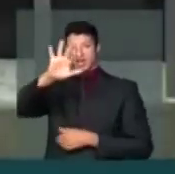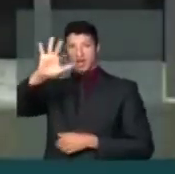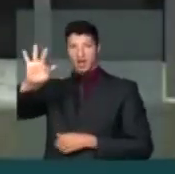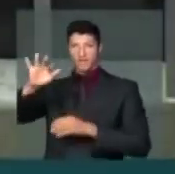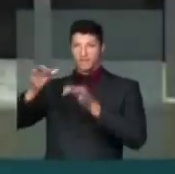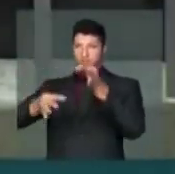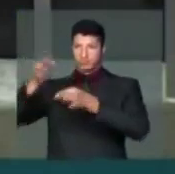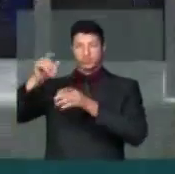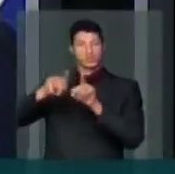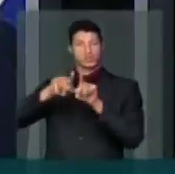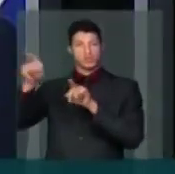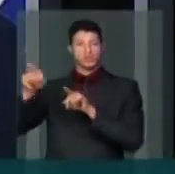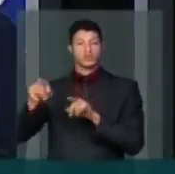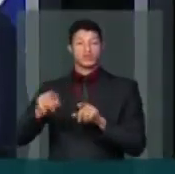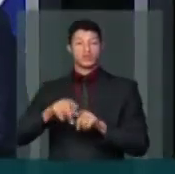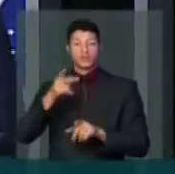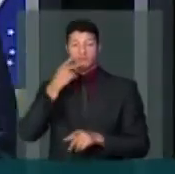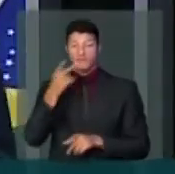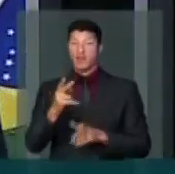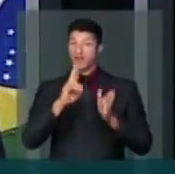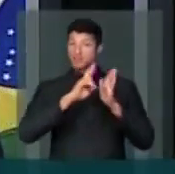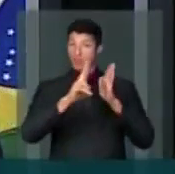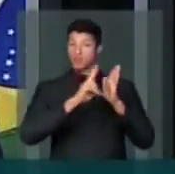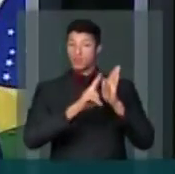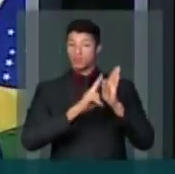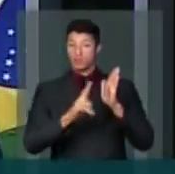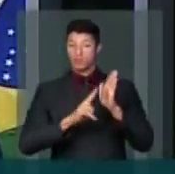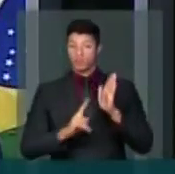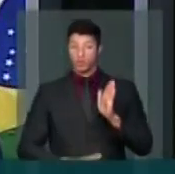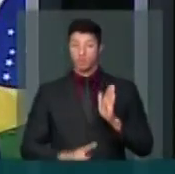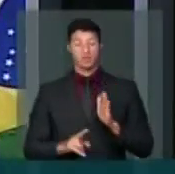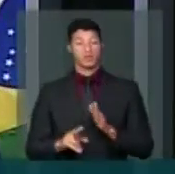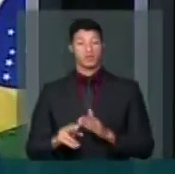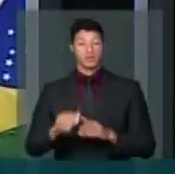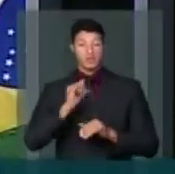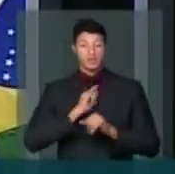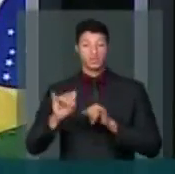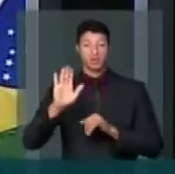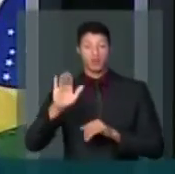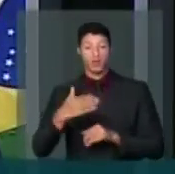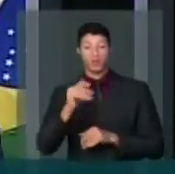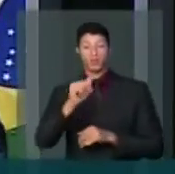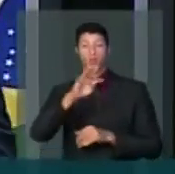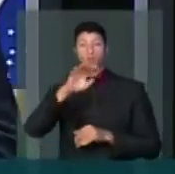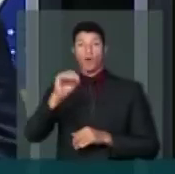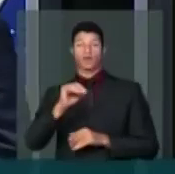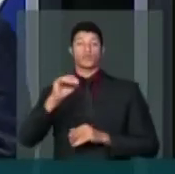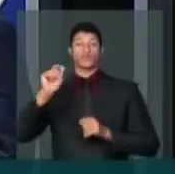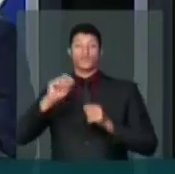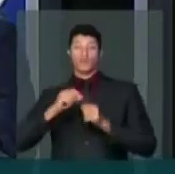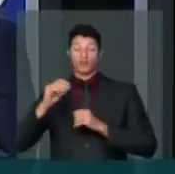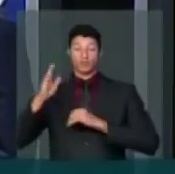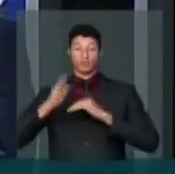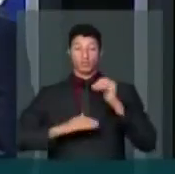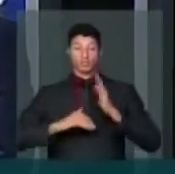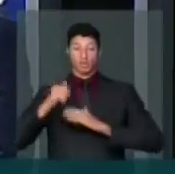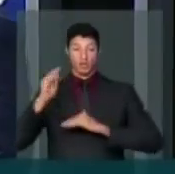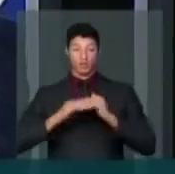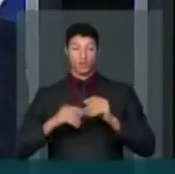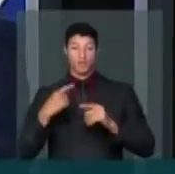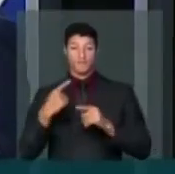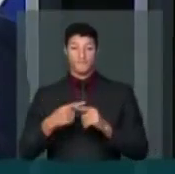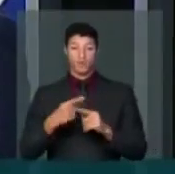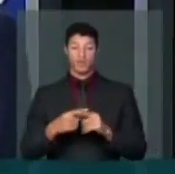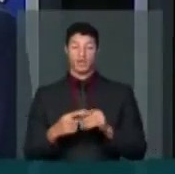Federal para que diga o nome dos deputados, para que diga quais são os atos que foram praticados,